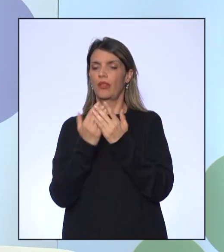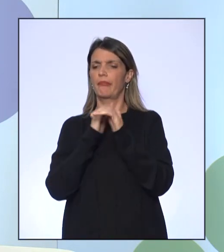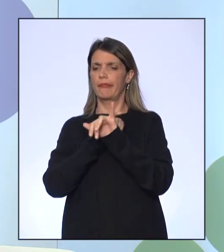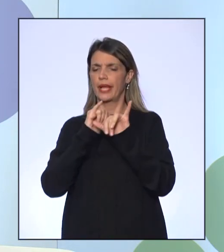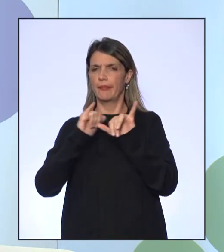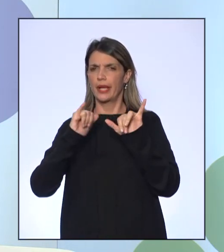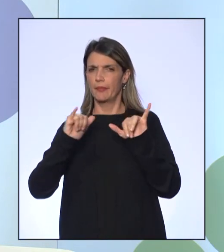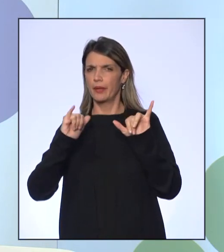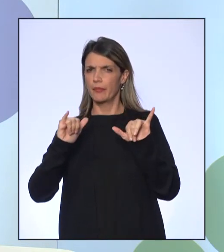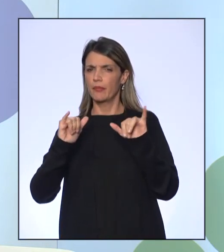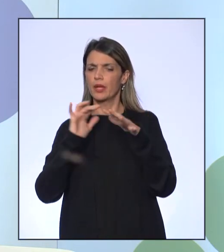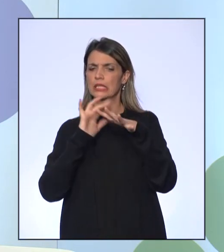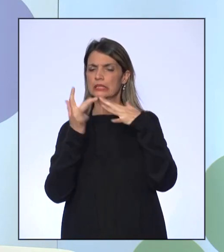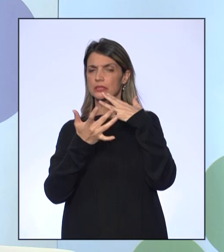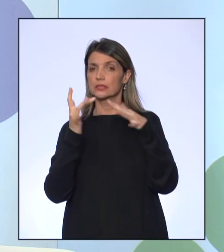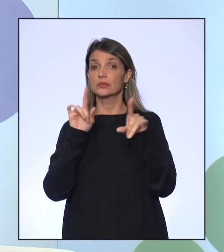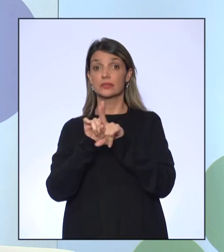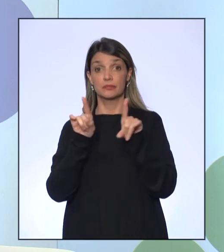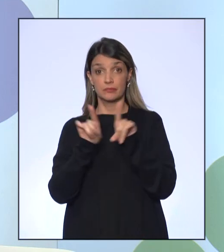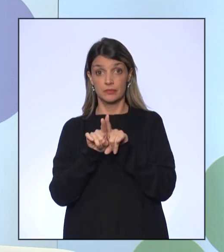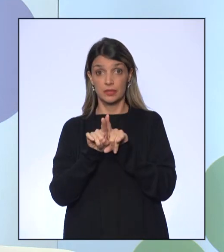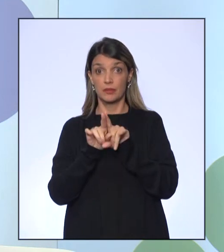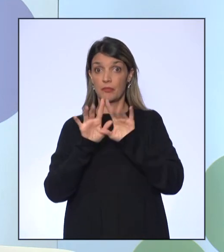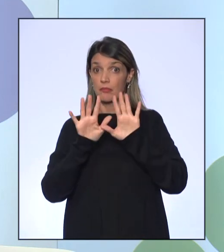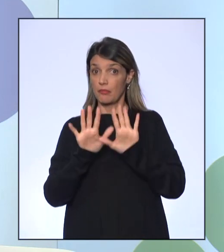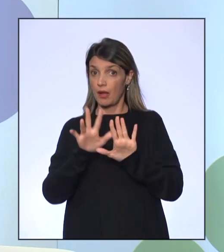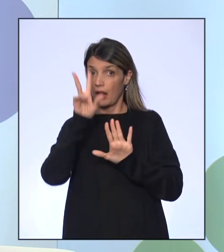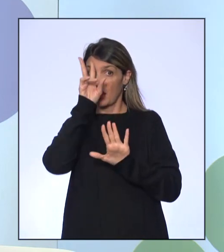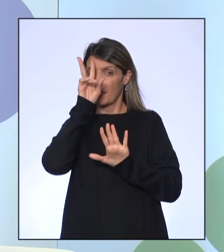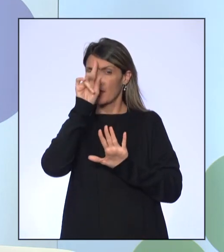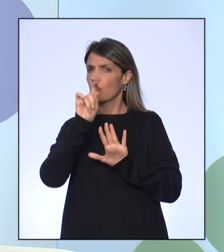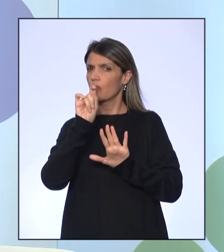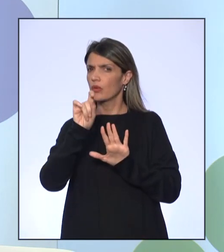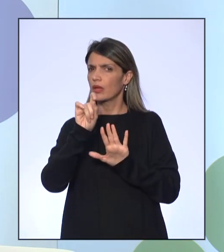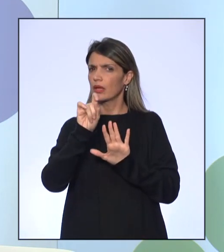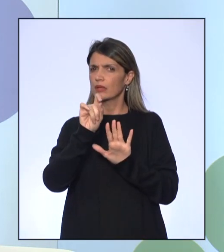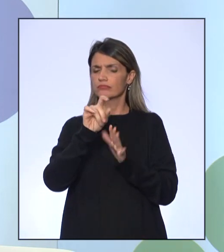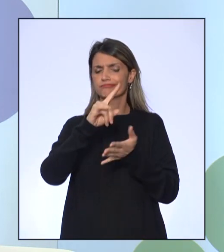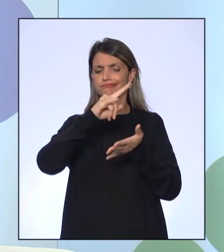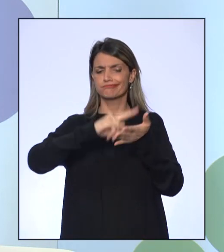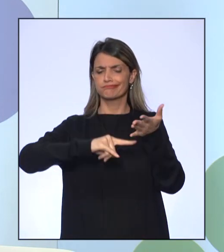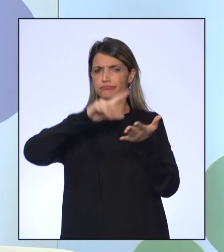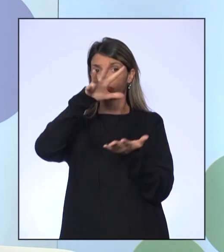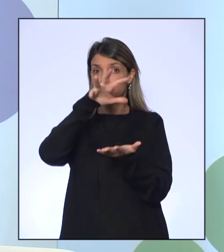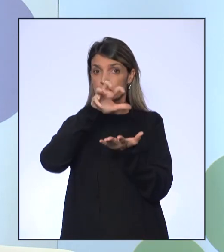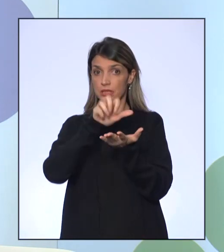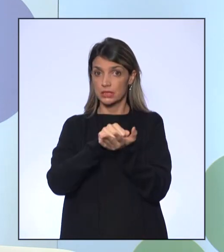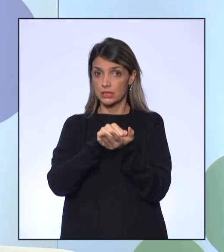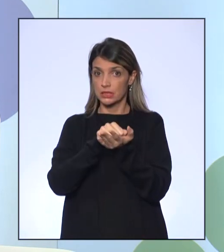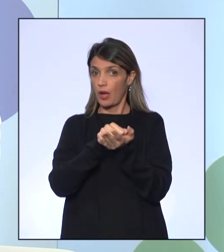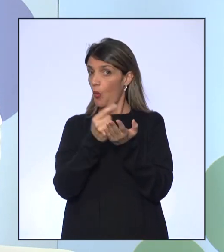tem comentado muito nas nossas redes sociais mas vale lembrar que as inscrições para o enem elas vão se encerrar agora na sexta-feira